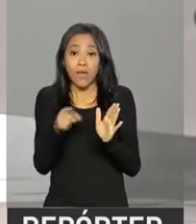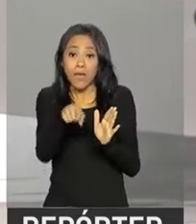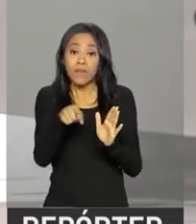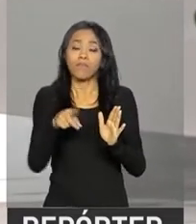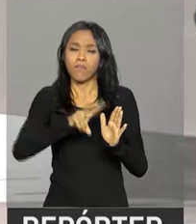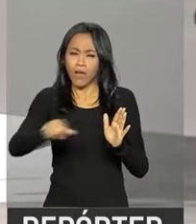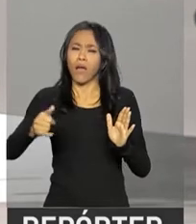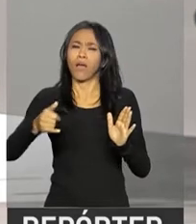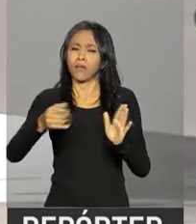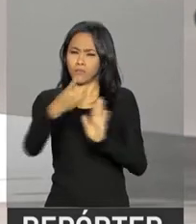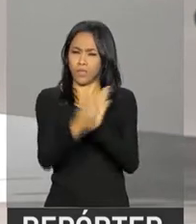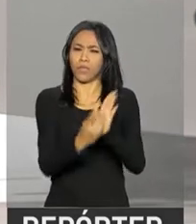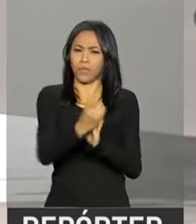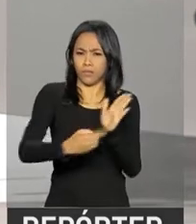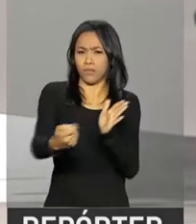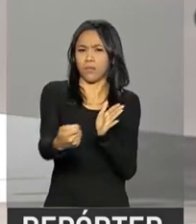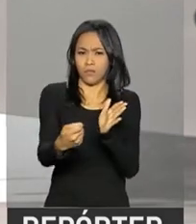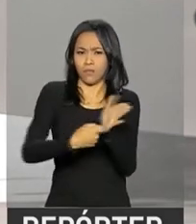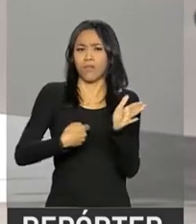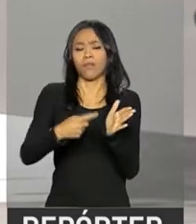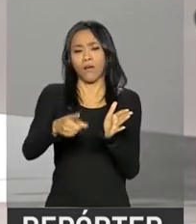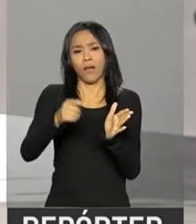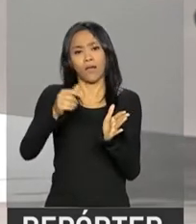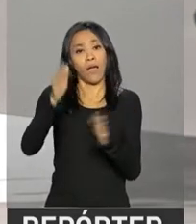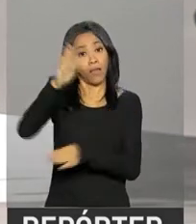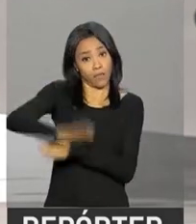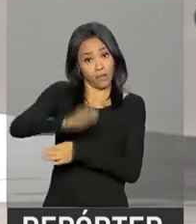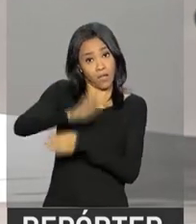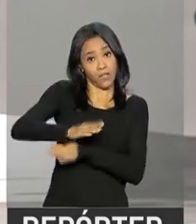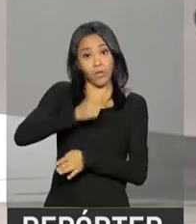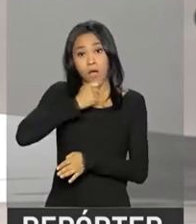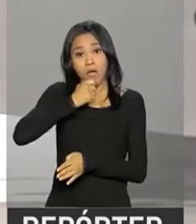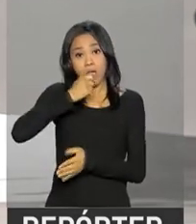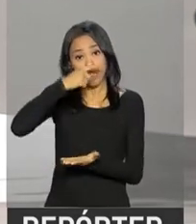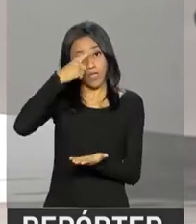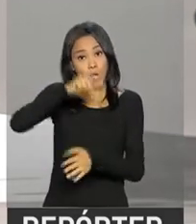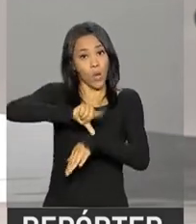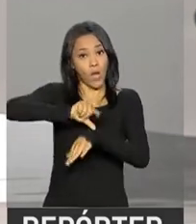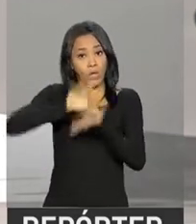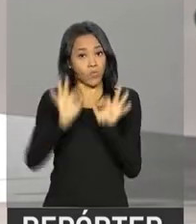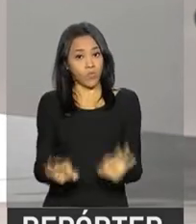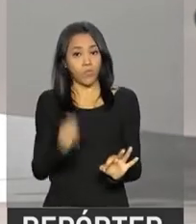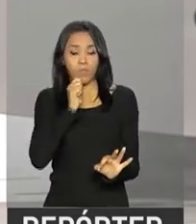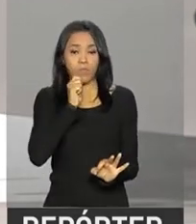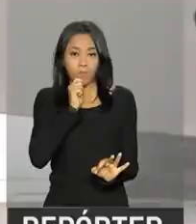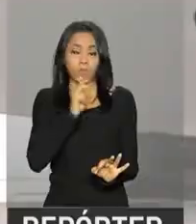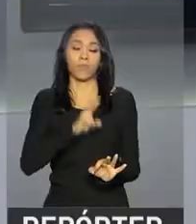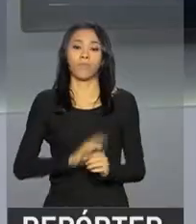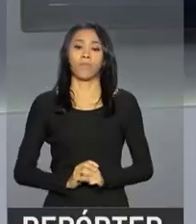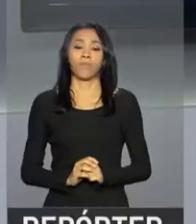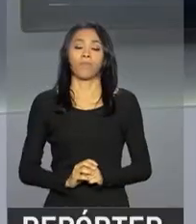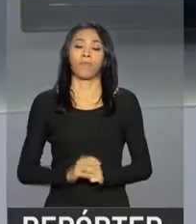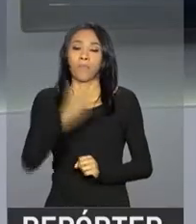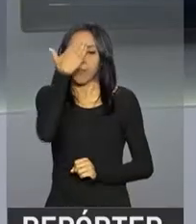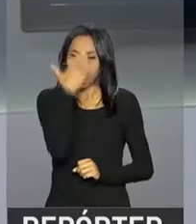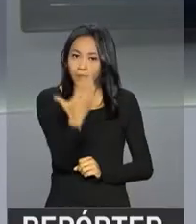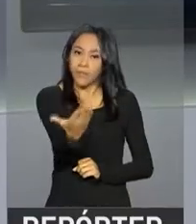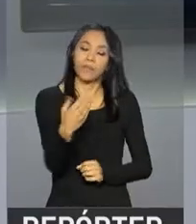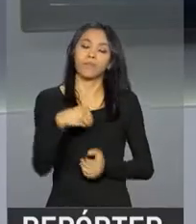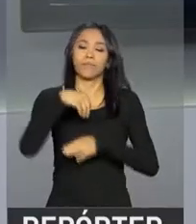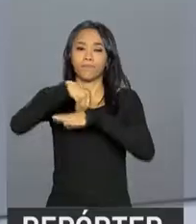previsto para ocorrer aí no início da tarde mas ainda sem horário confirmado vou com você e carol obrigada pelas informações